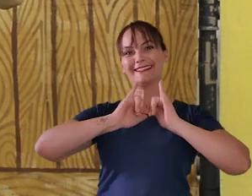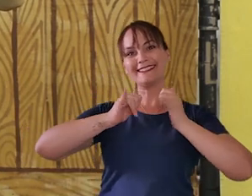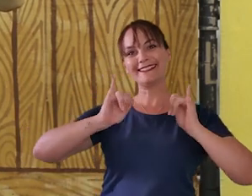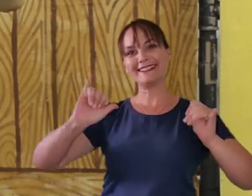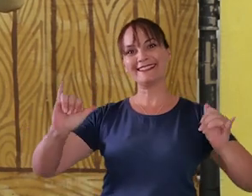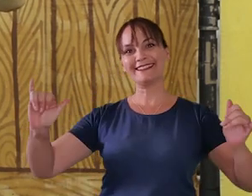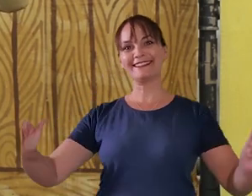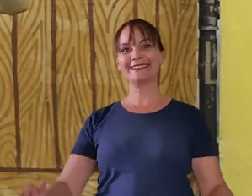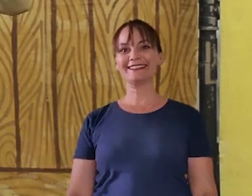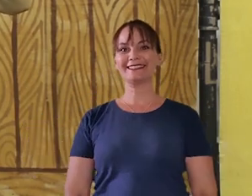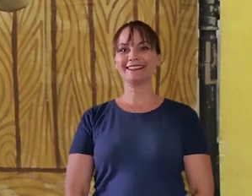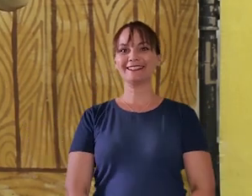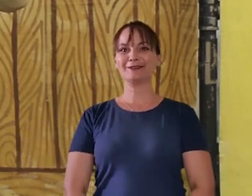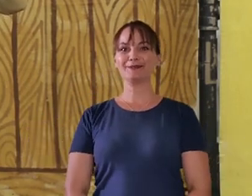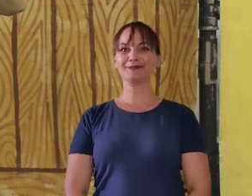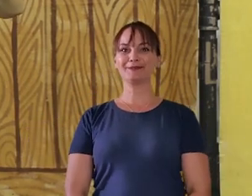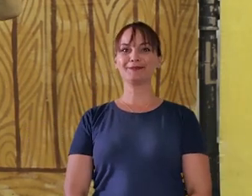contar.